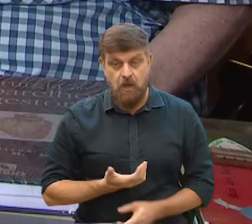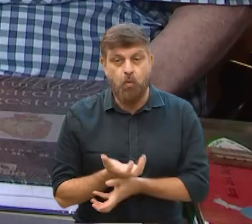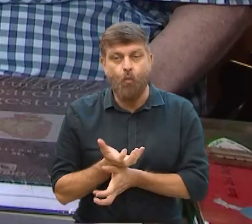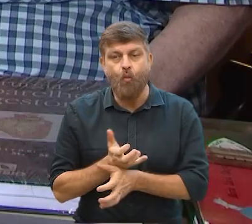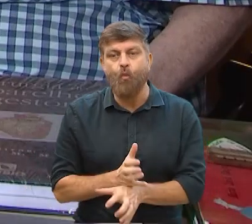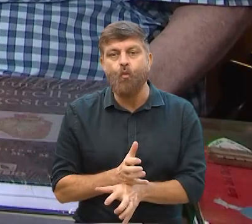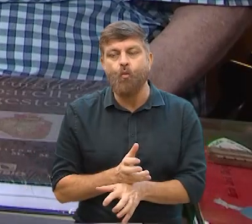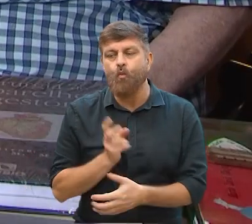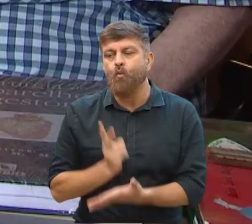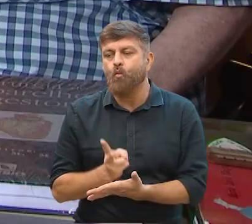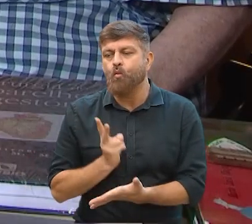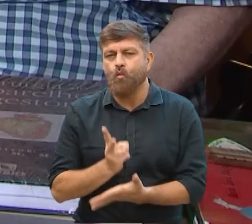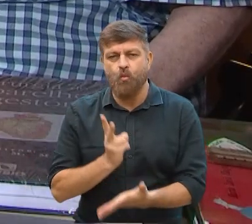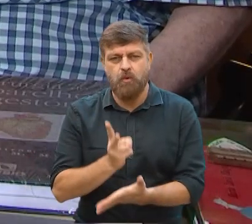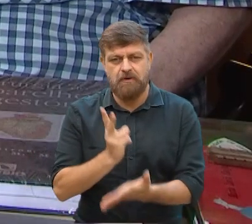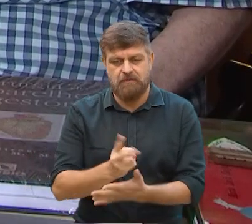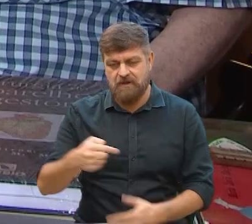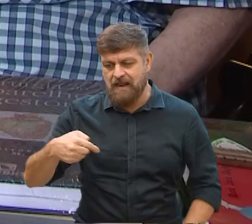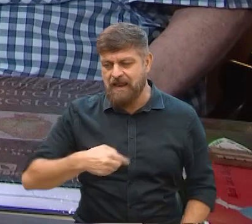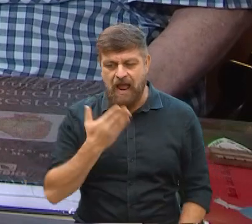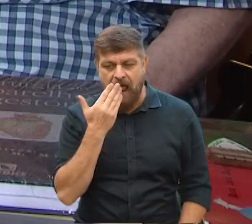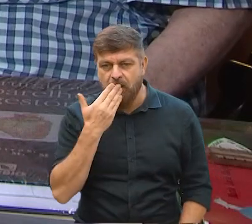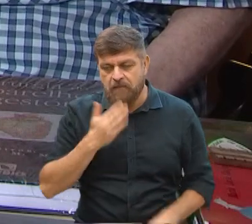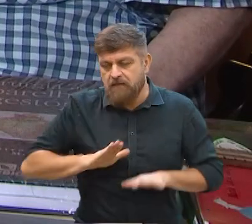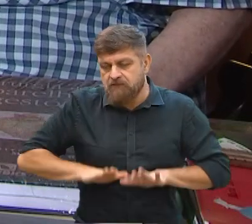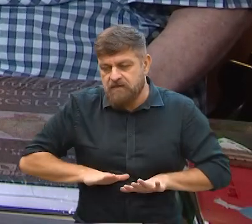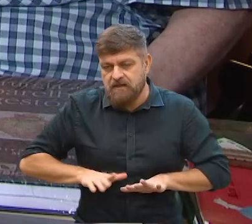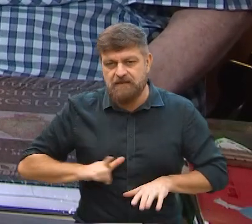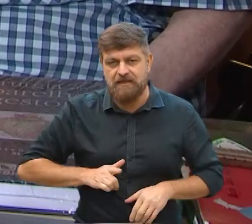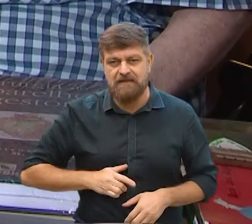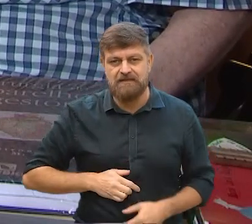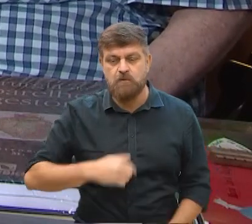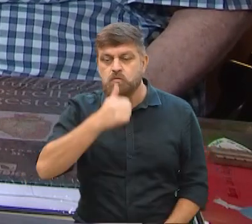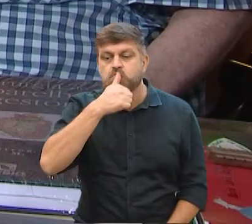vazio, ele não recebe alimento, por isso ele vem de jejum.